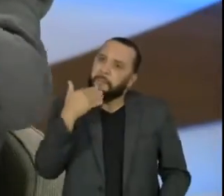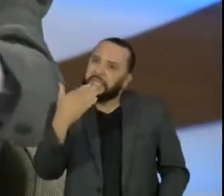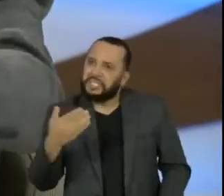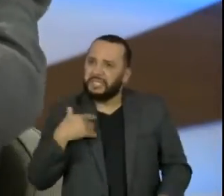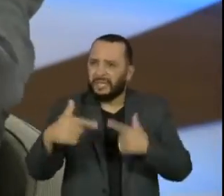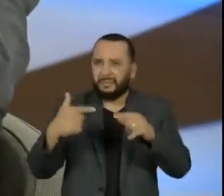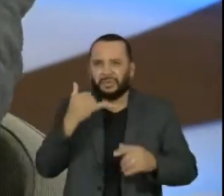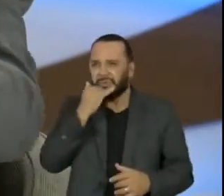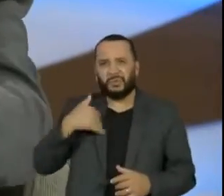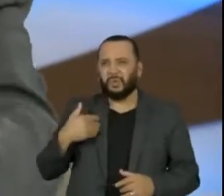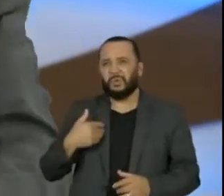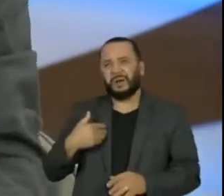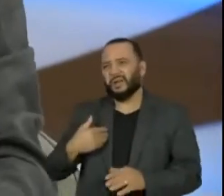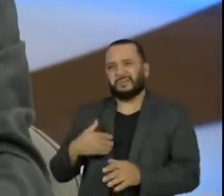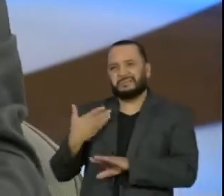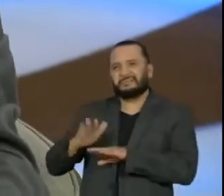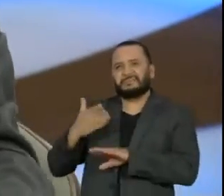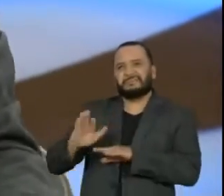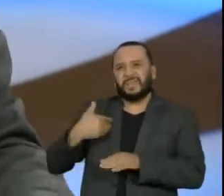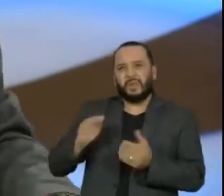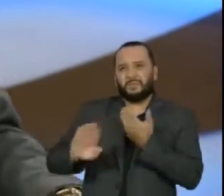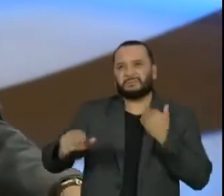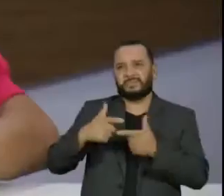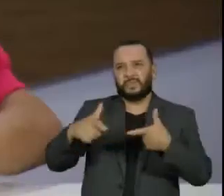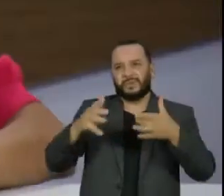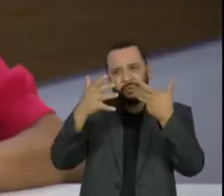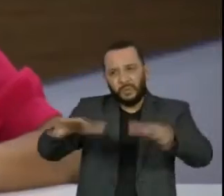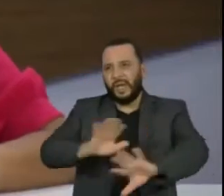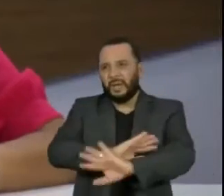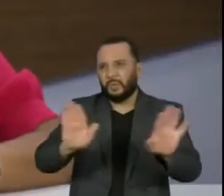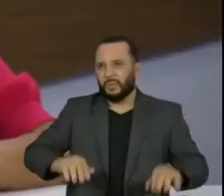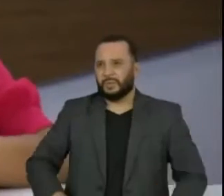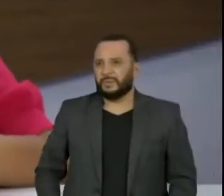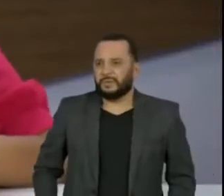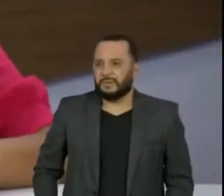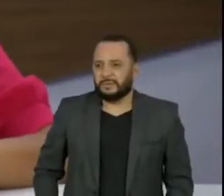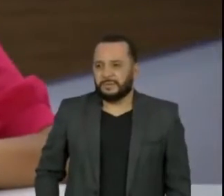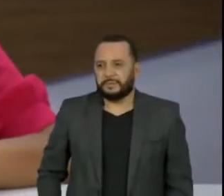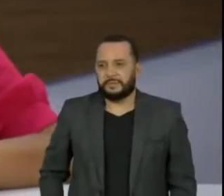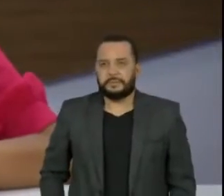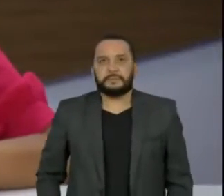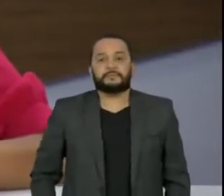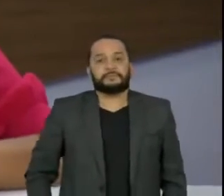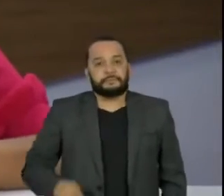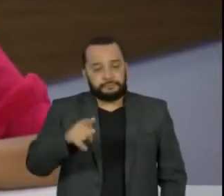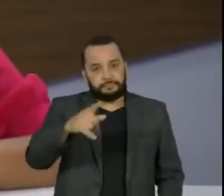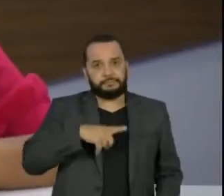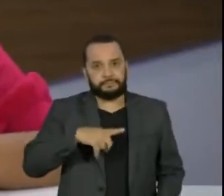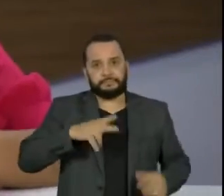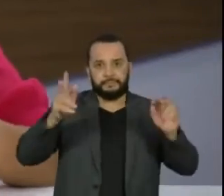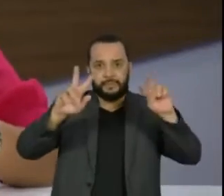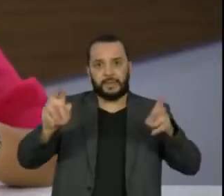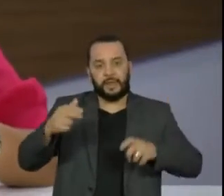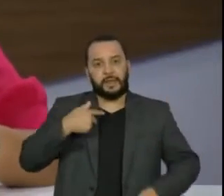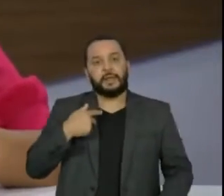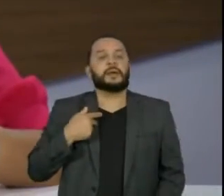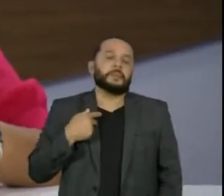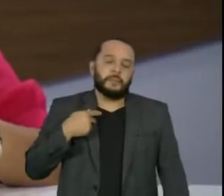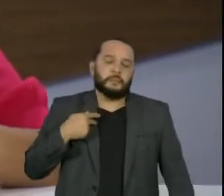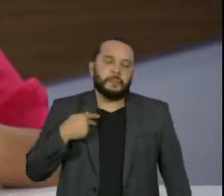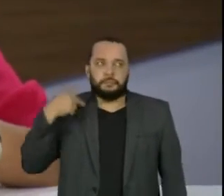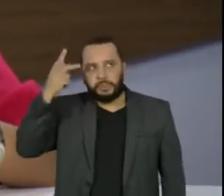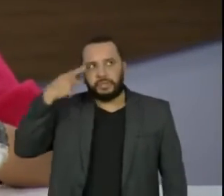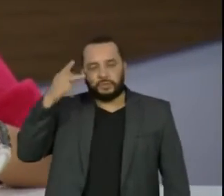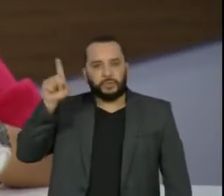me tira dessa, porque eu não quero. Márcia. O senhor está dizendo da questão da política. O político mineiro, né,